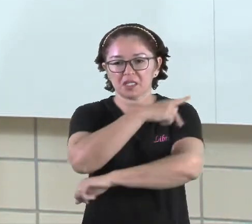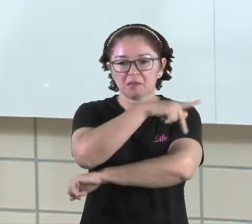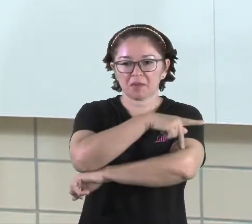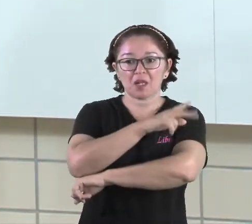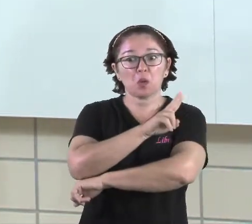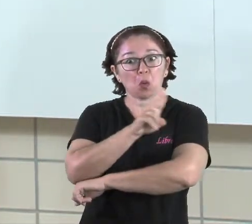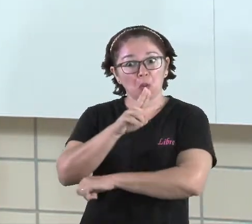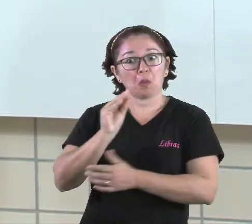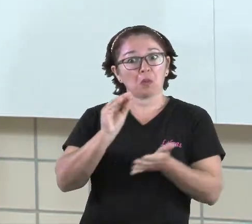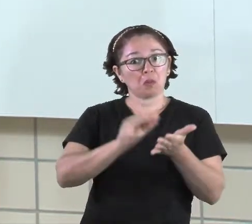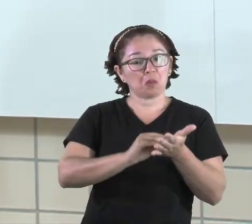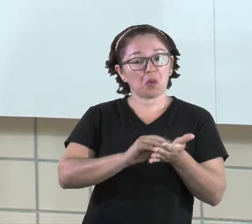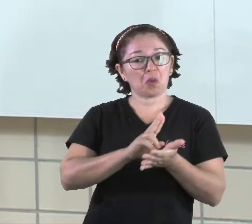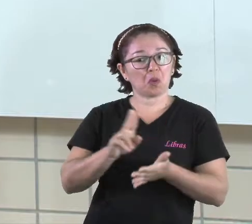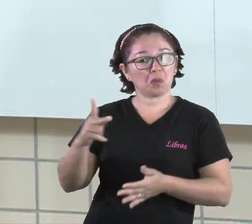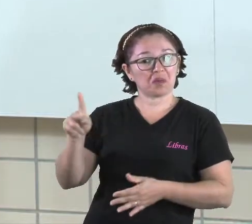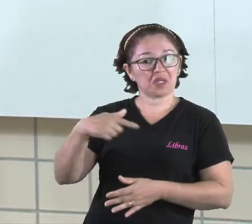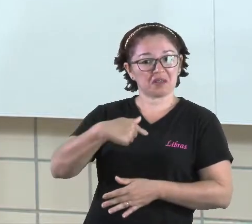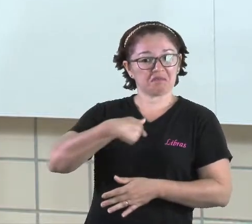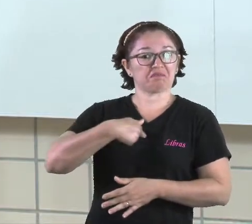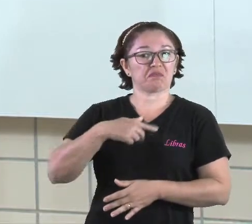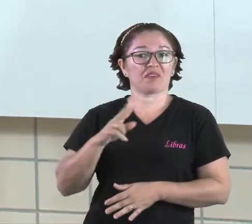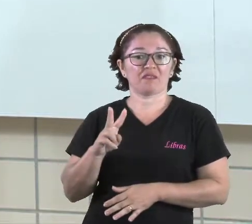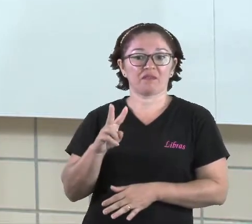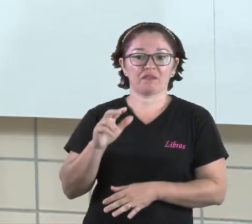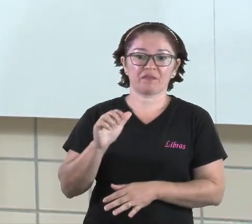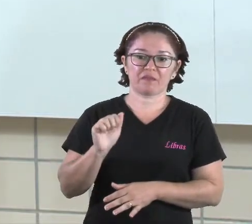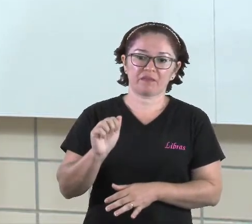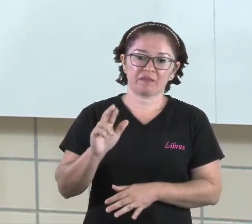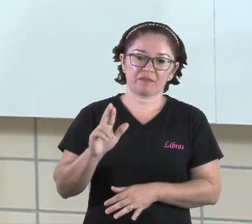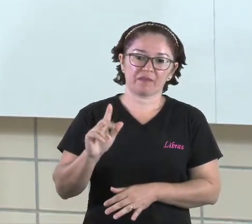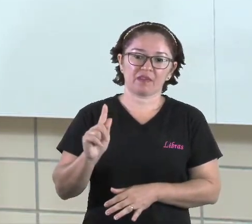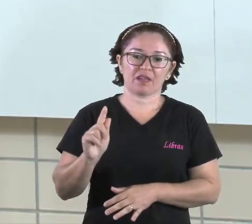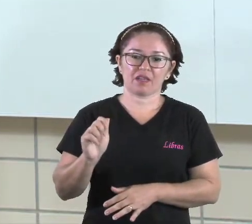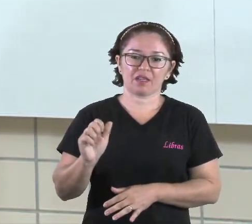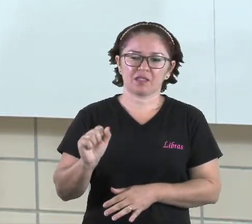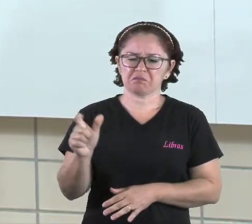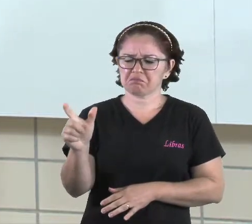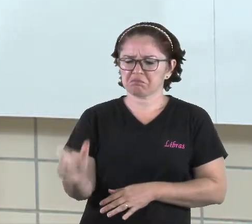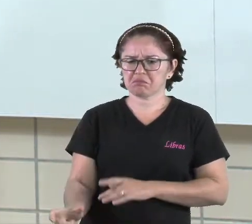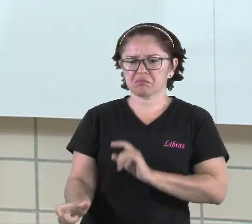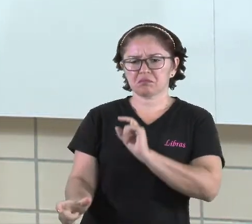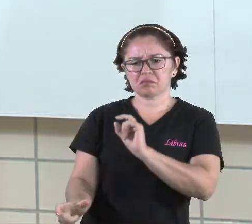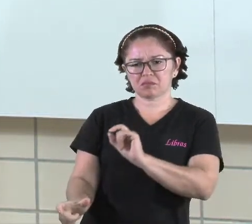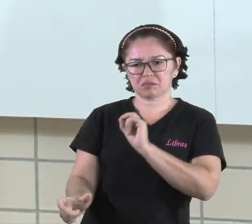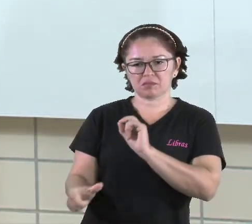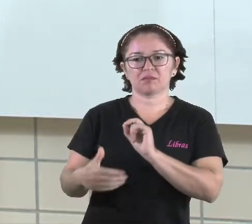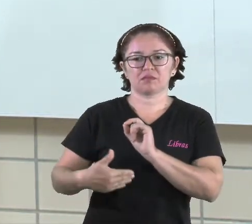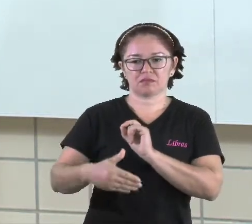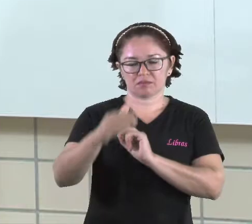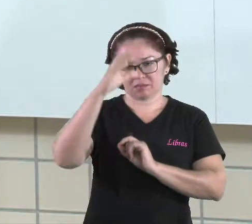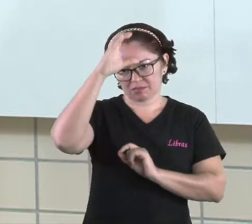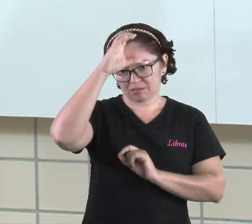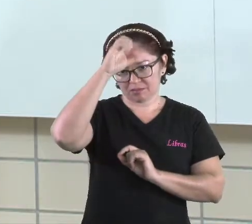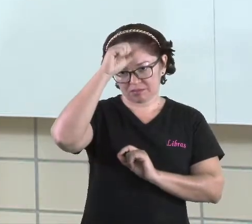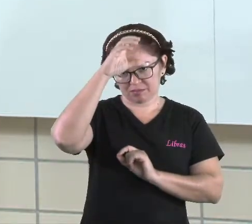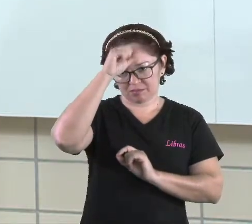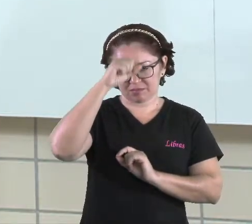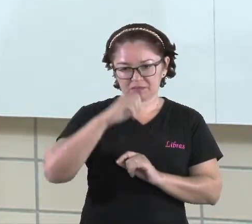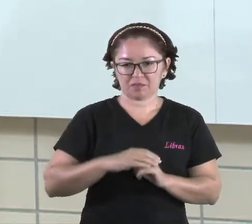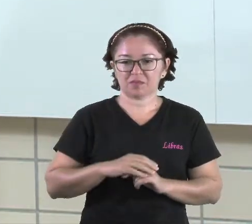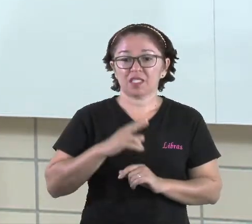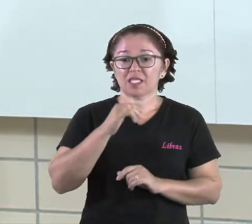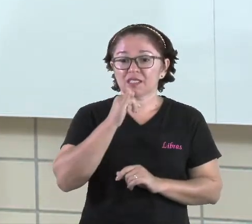Vargas ou Avenida Vargas. Nós vamos saber quem é esse personagem importante da história do